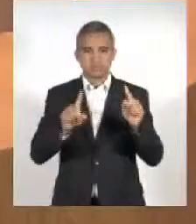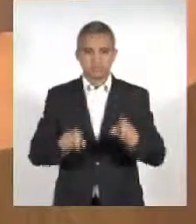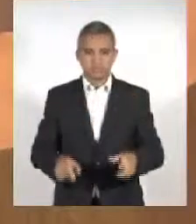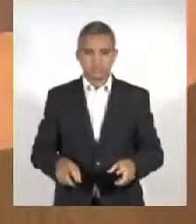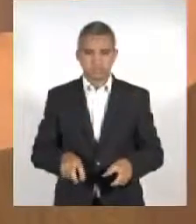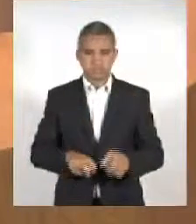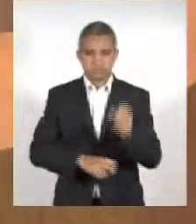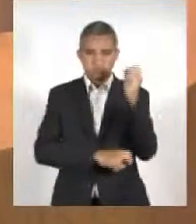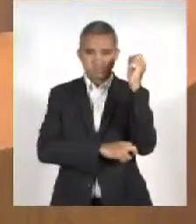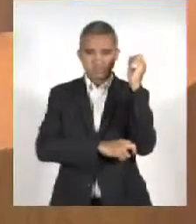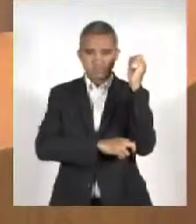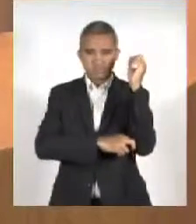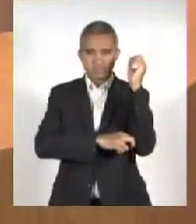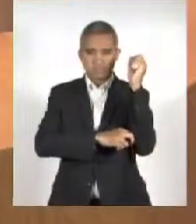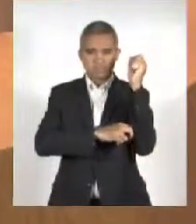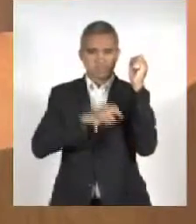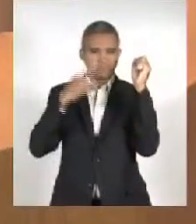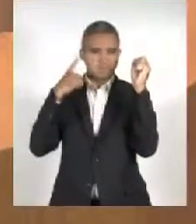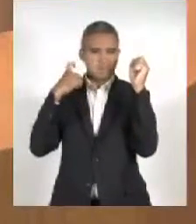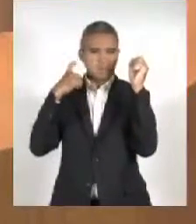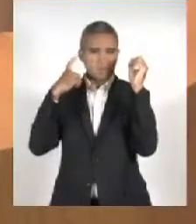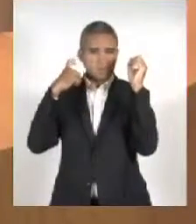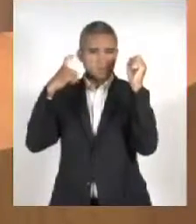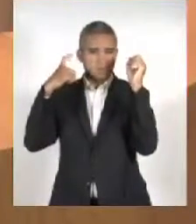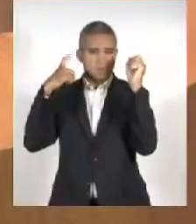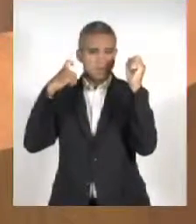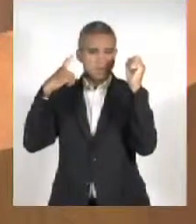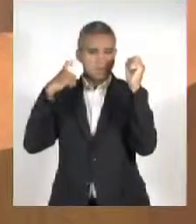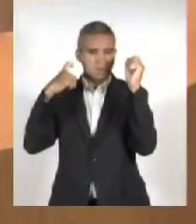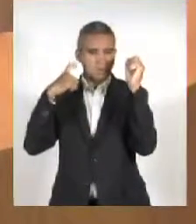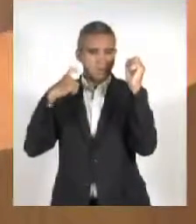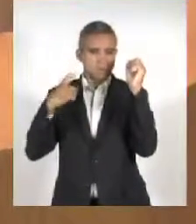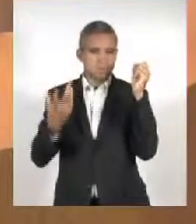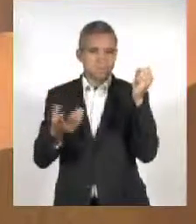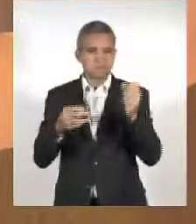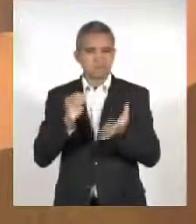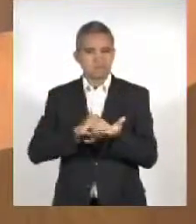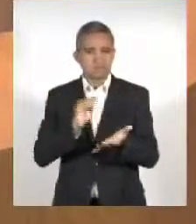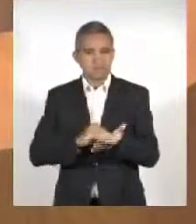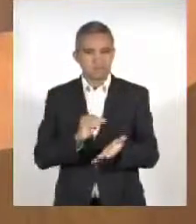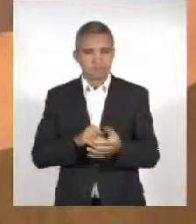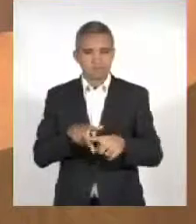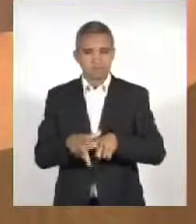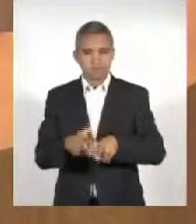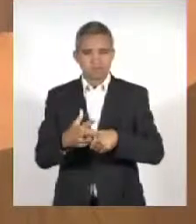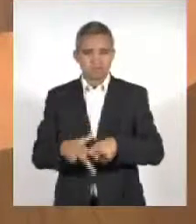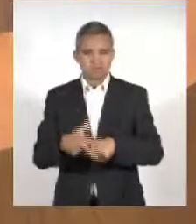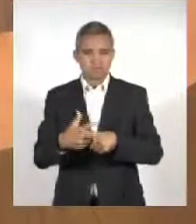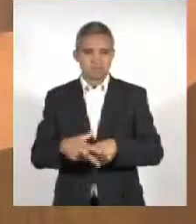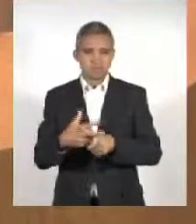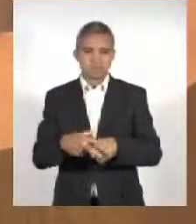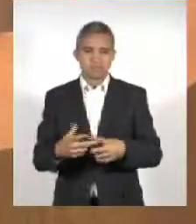ensurdecedor com as engrenagens, a falta de manutenção, a falta de limpeza,